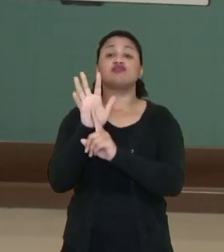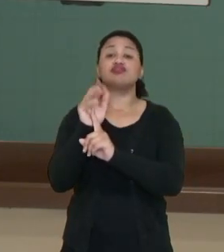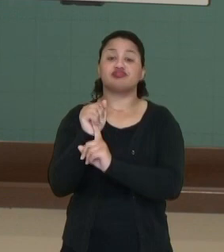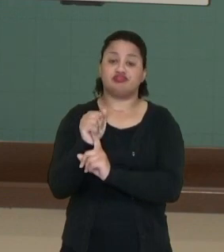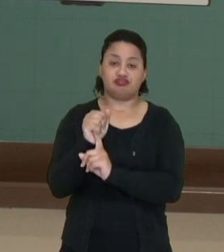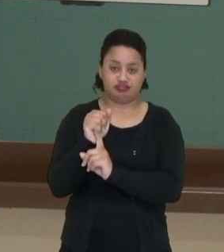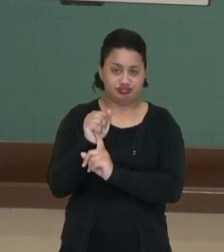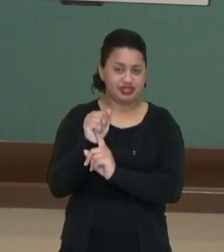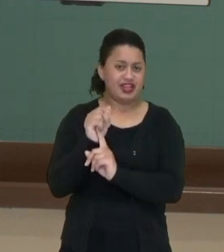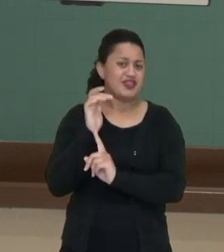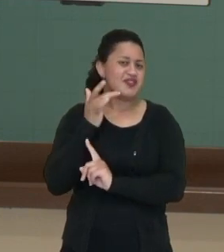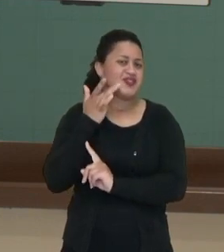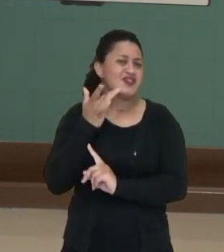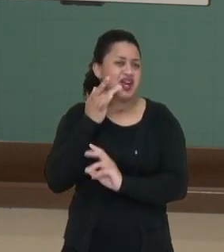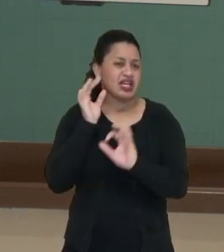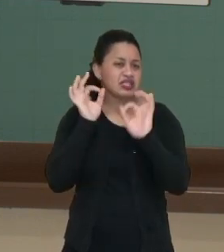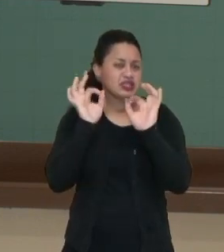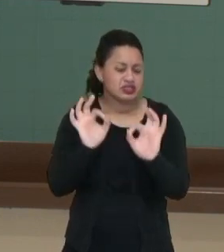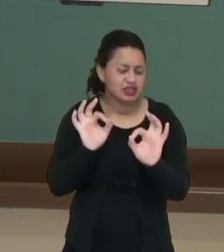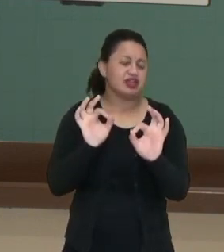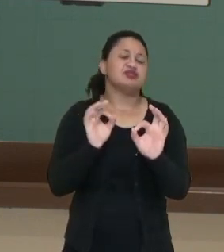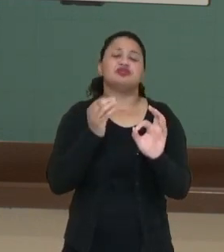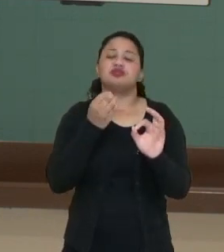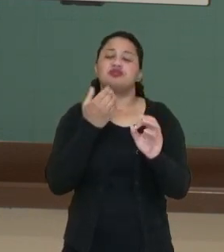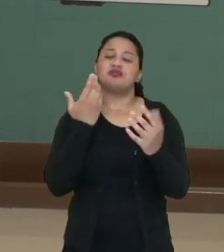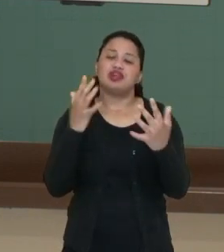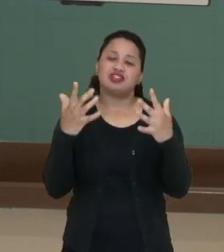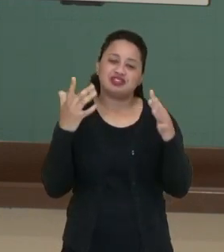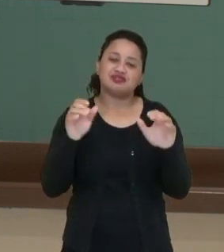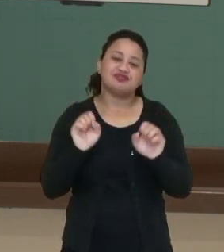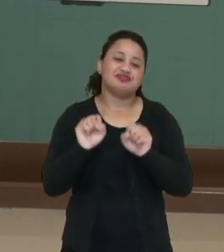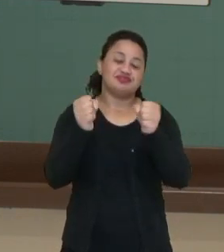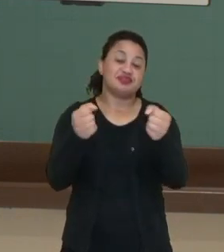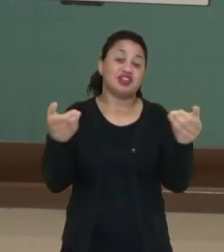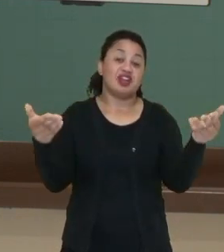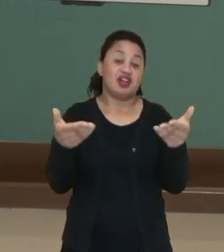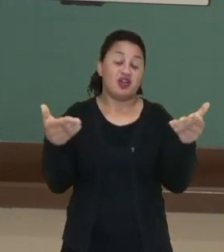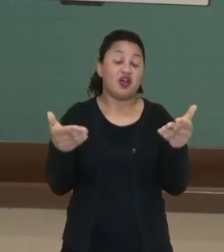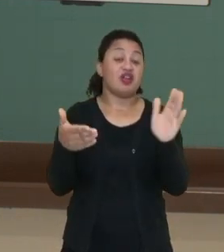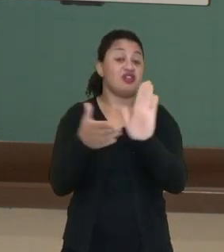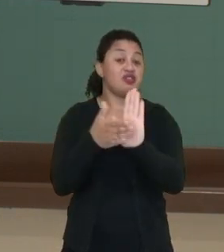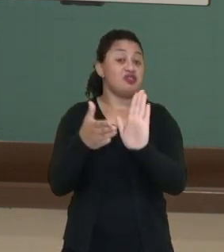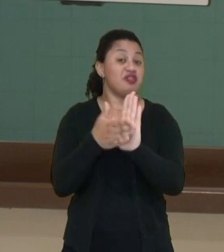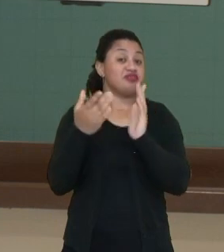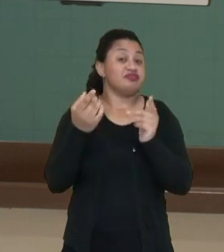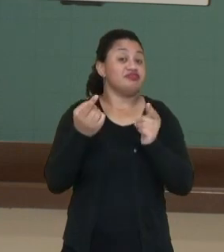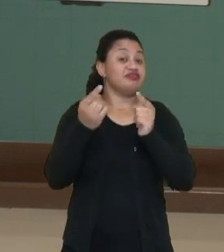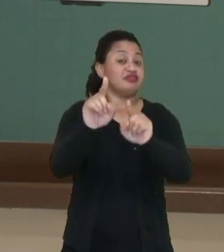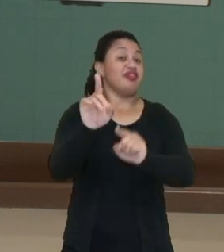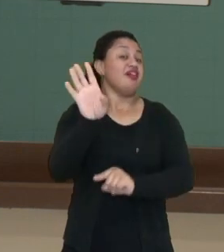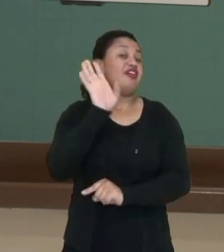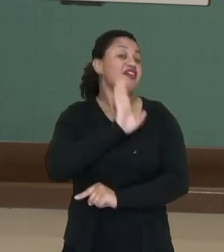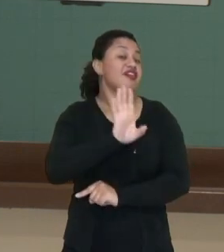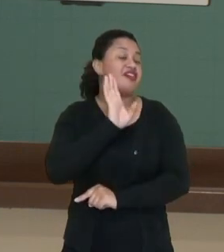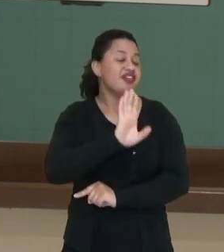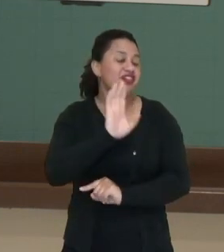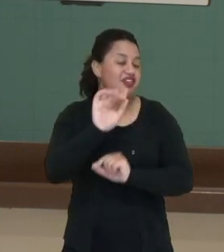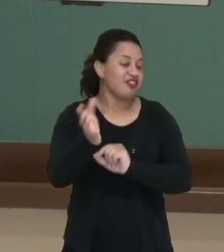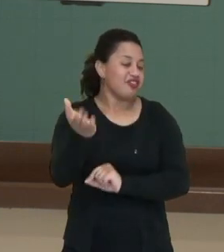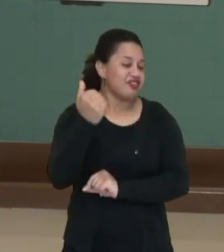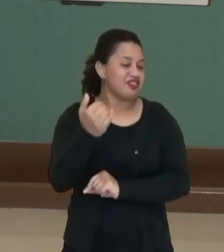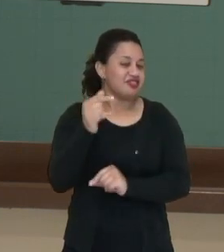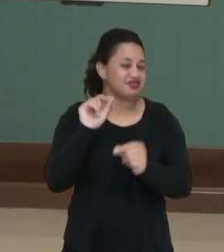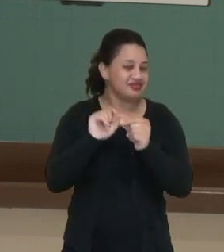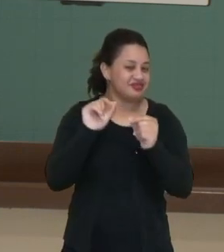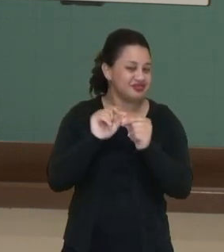foi? Parabéns mais uma vez pela sua dedicação. Agora eu quero propor um desafio bem legal. Bora lá fazer